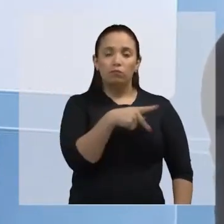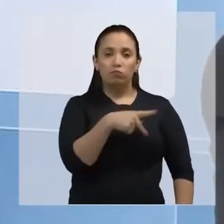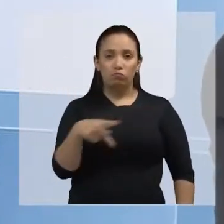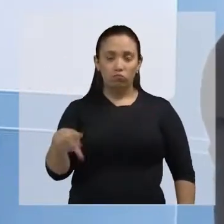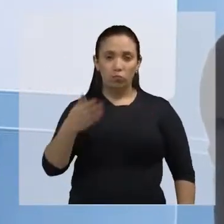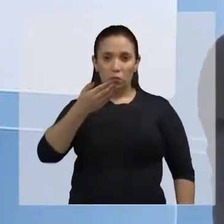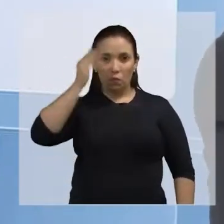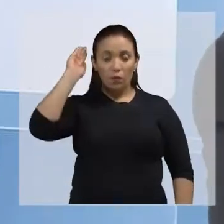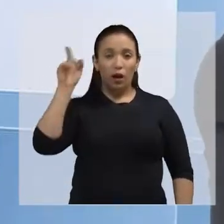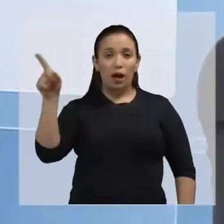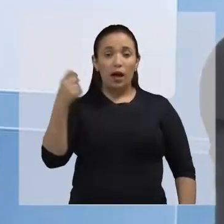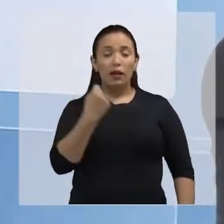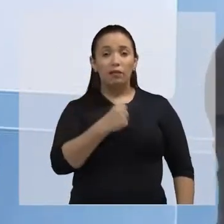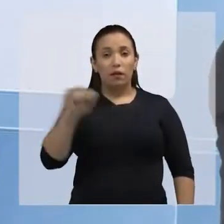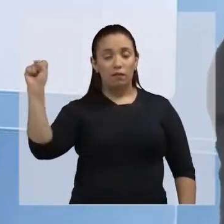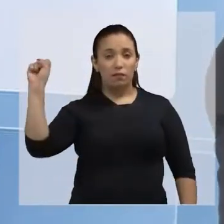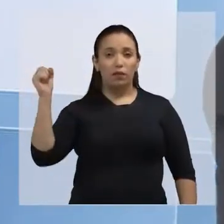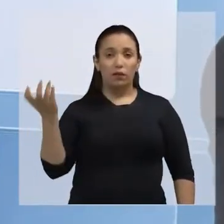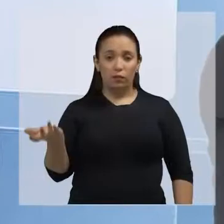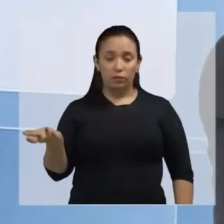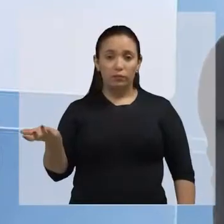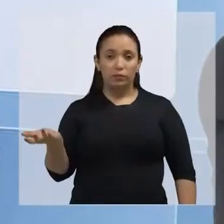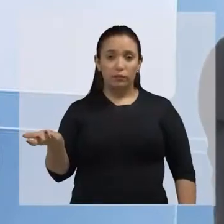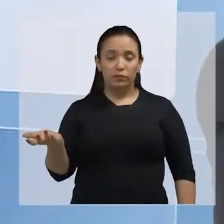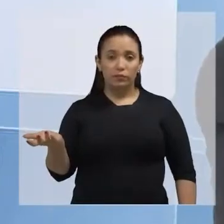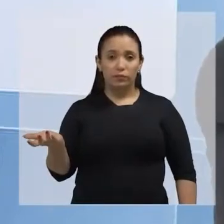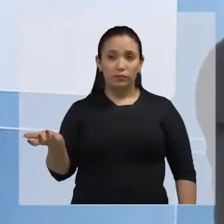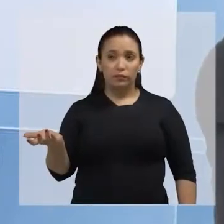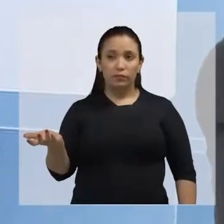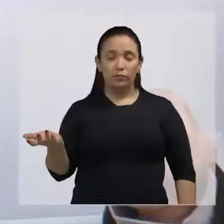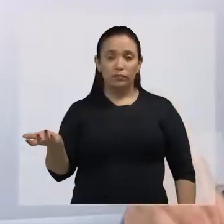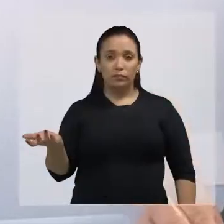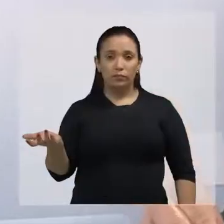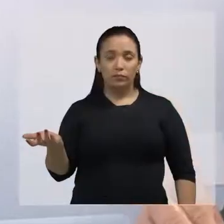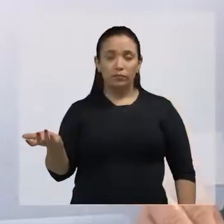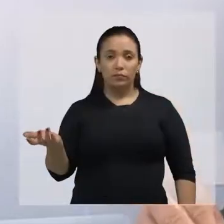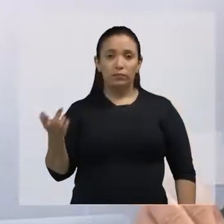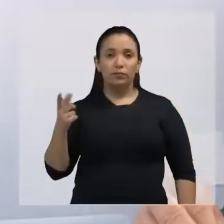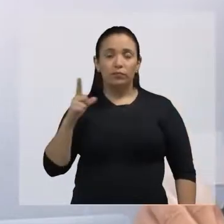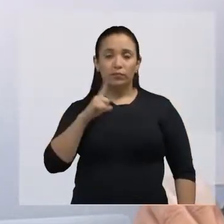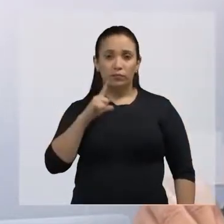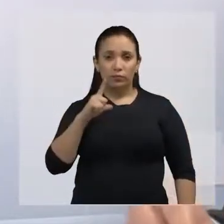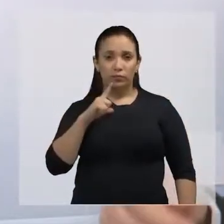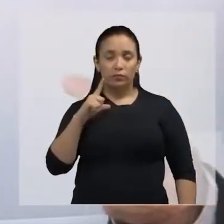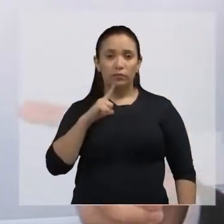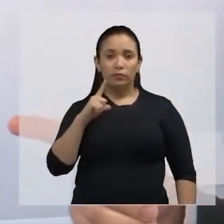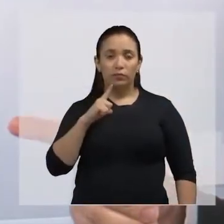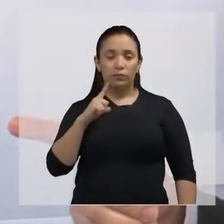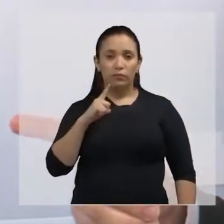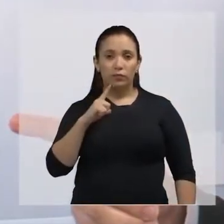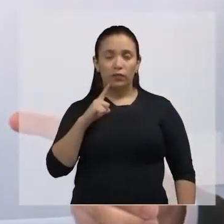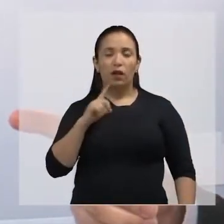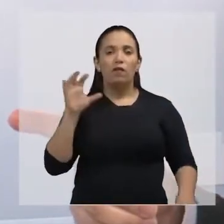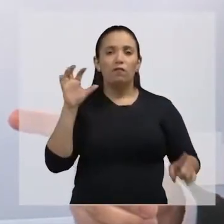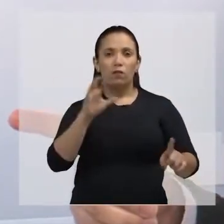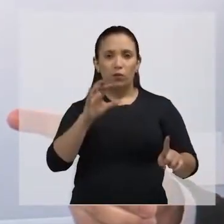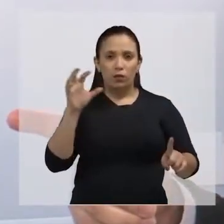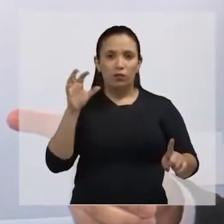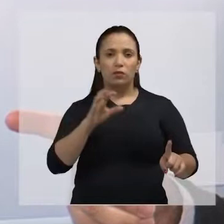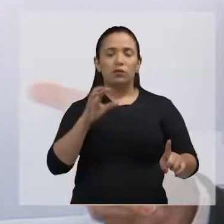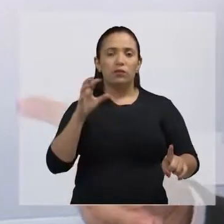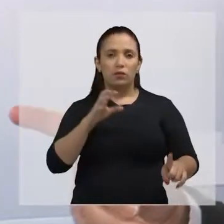Jungmann. O general. O Raul Jungmann defendeu o ex-ministro da Defesa. Né? Influenciou no plenário? Influenciou.